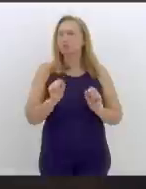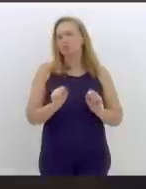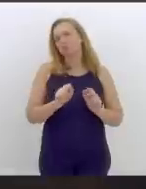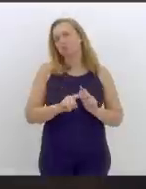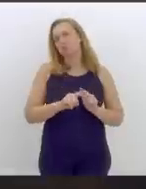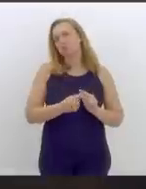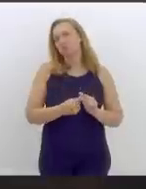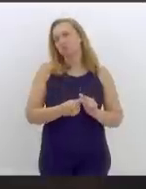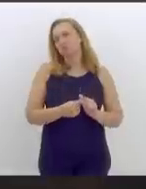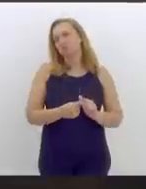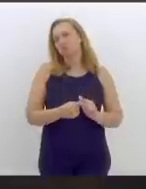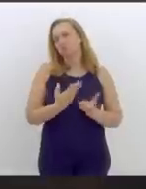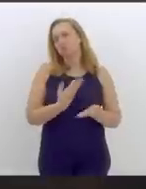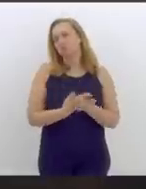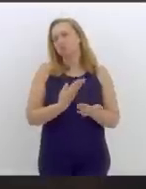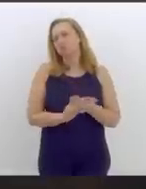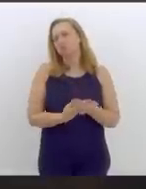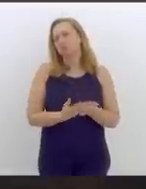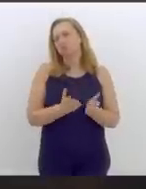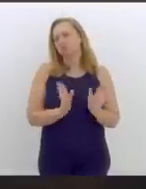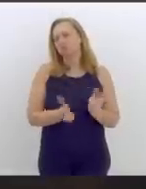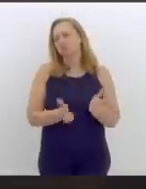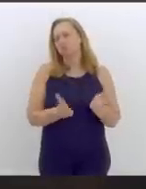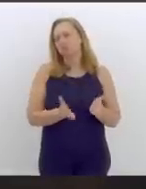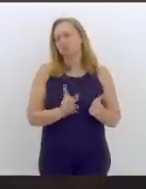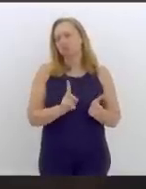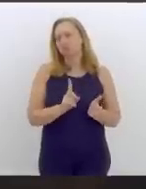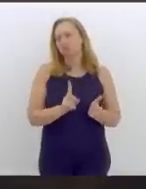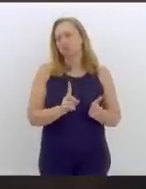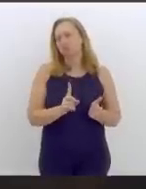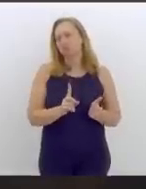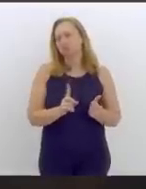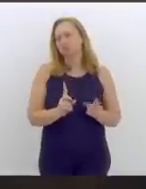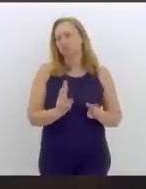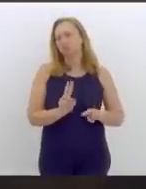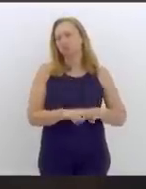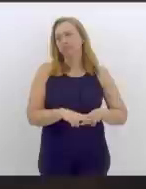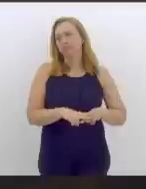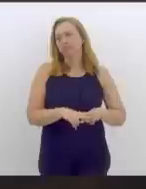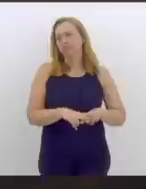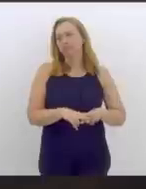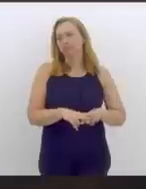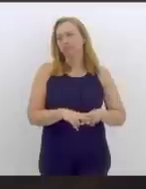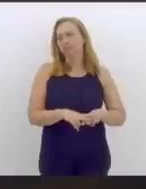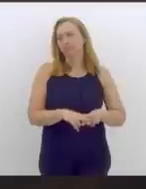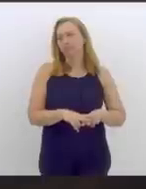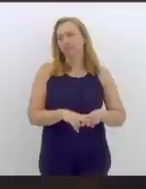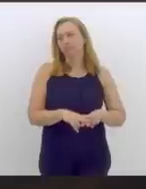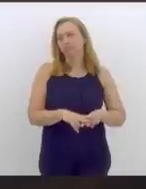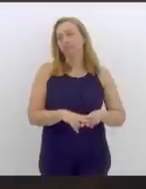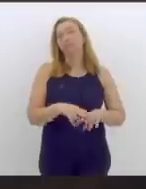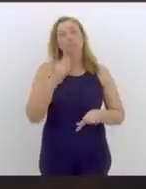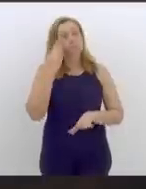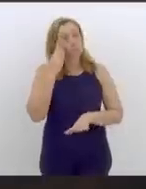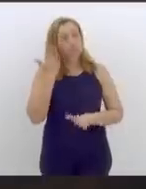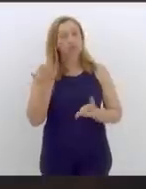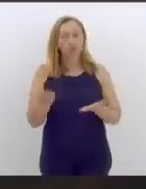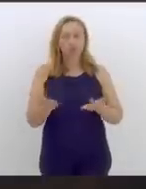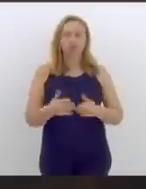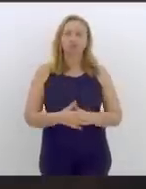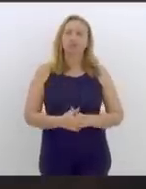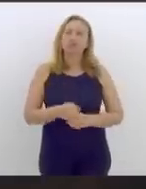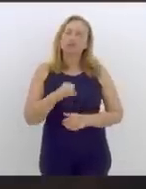e nesse estudo que tá tendo aí não cabe a prisão acautelada Pelo menos eu entendi dessa forma